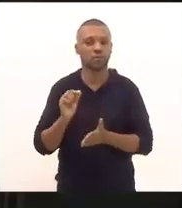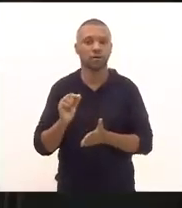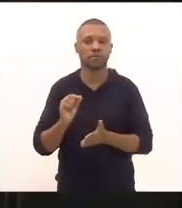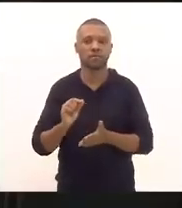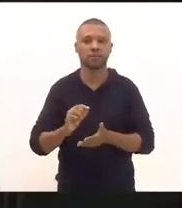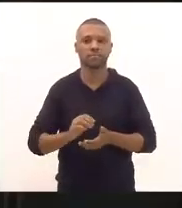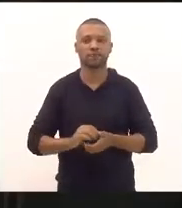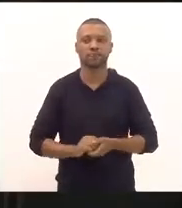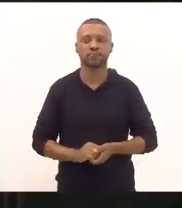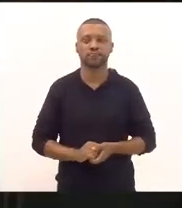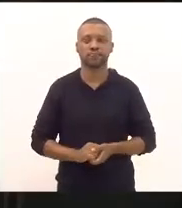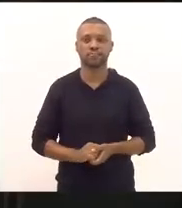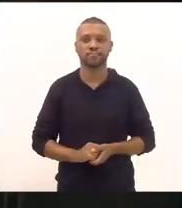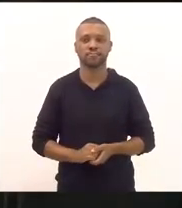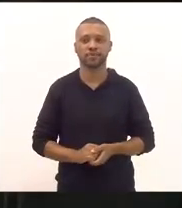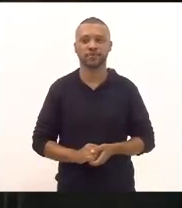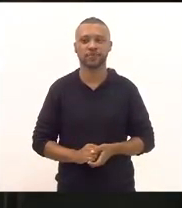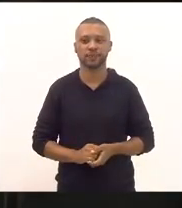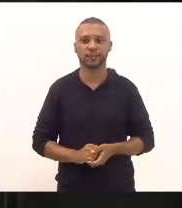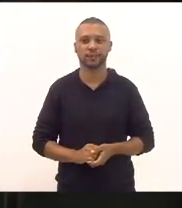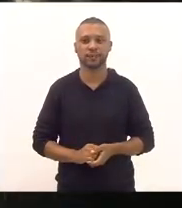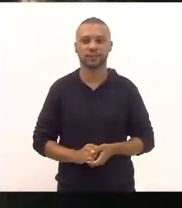E aí